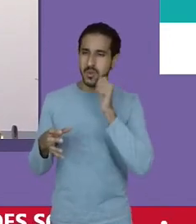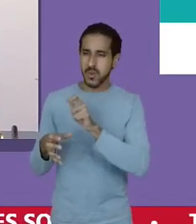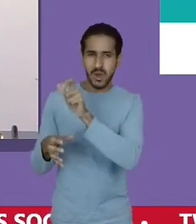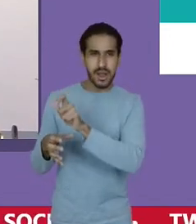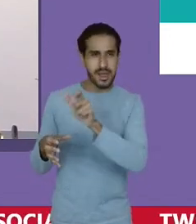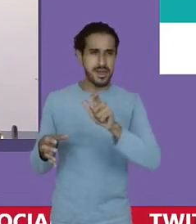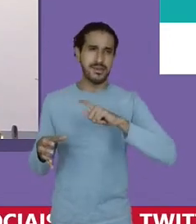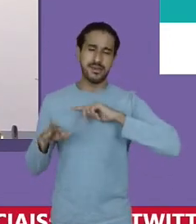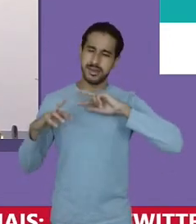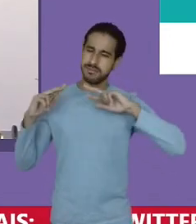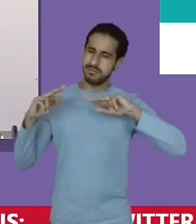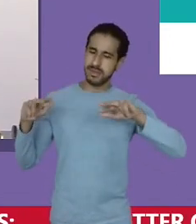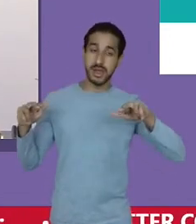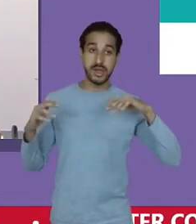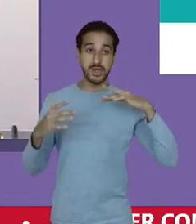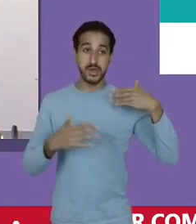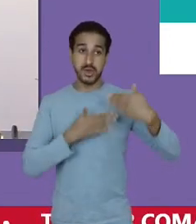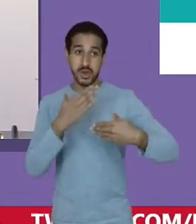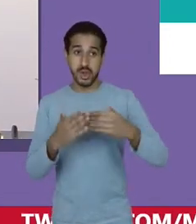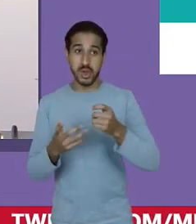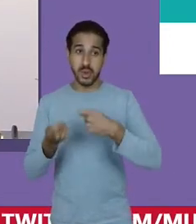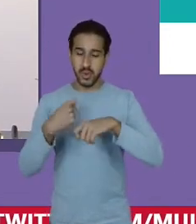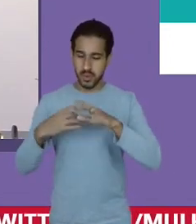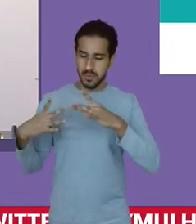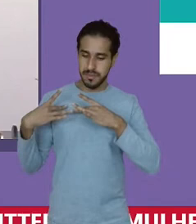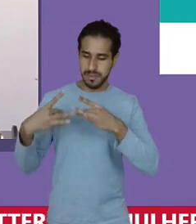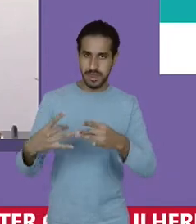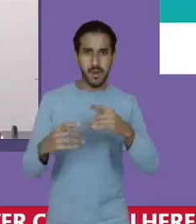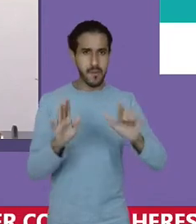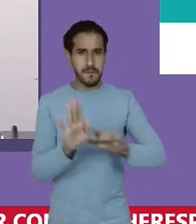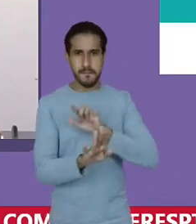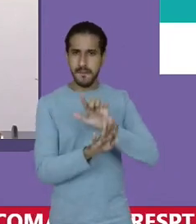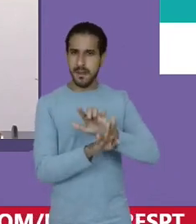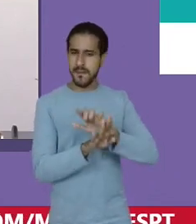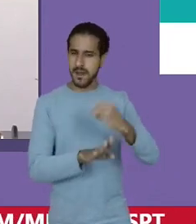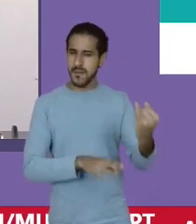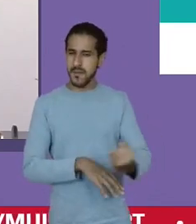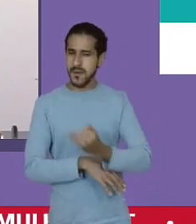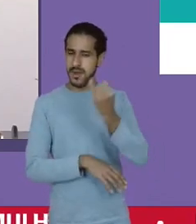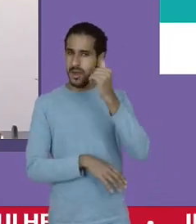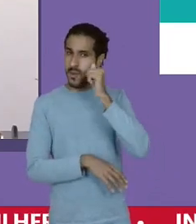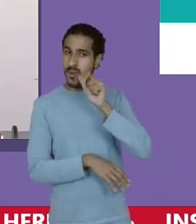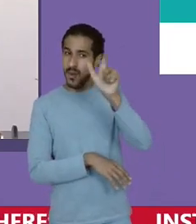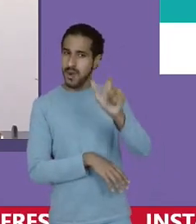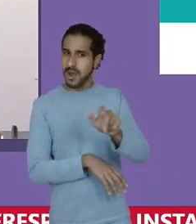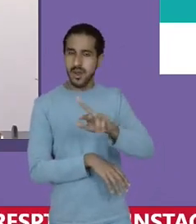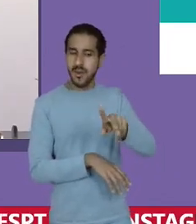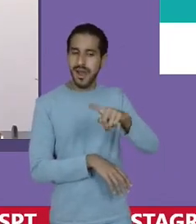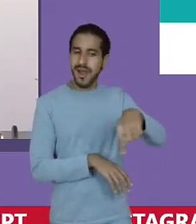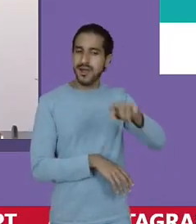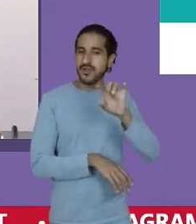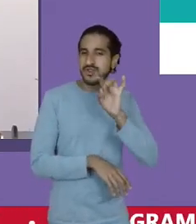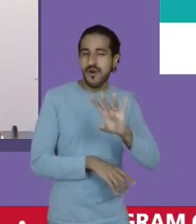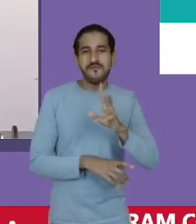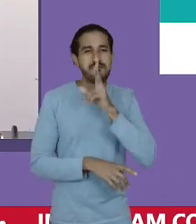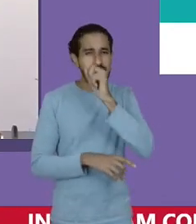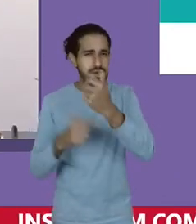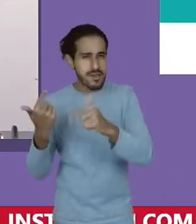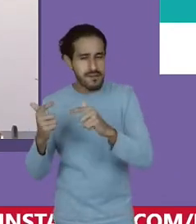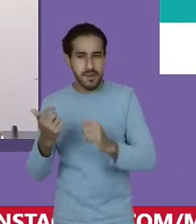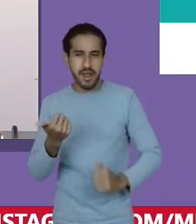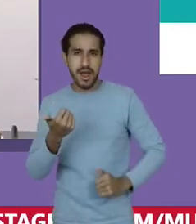têm tido, ao longo da história da economia solidária, um papel fundamental, não só como força de trabalho,